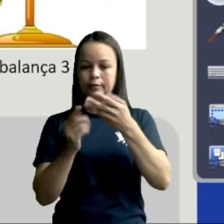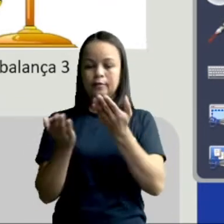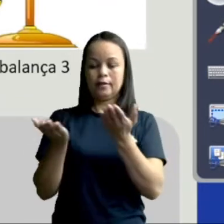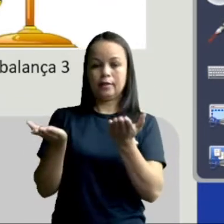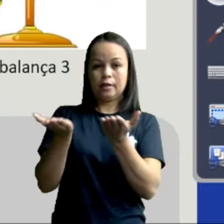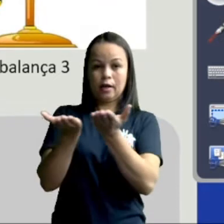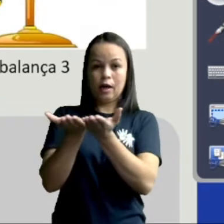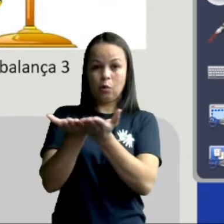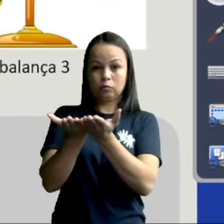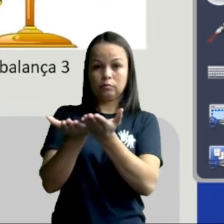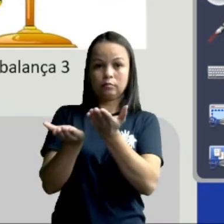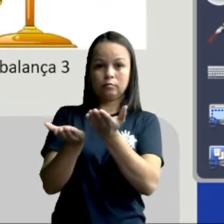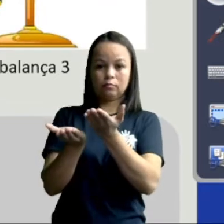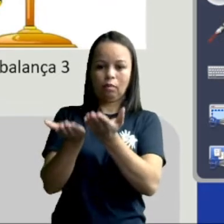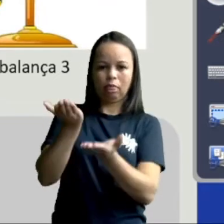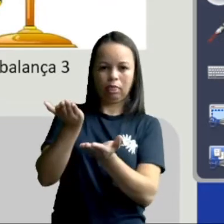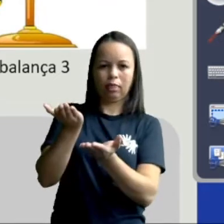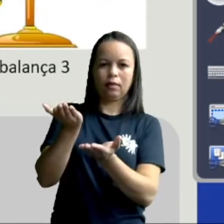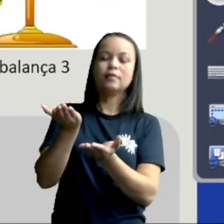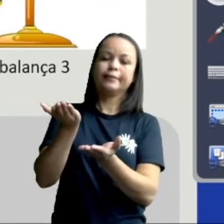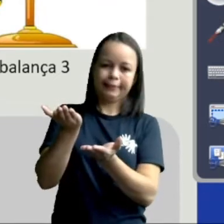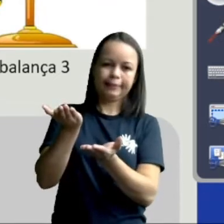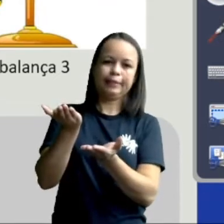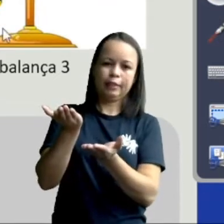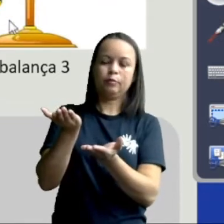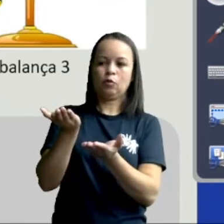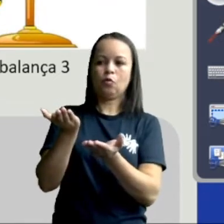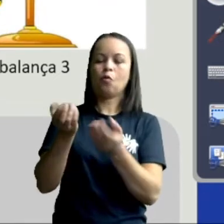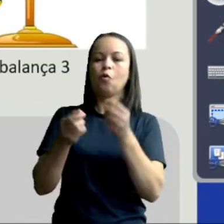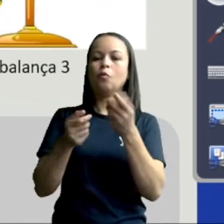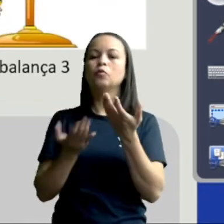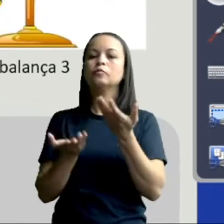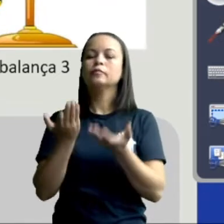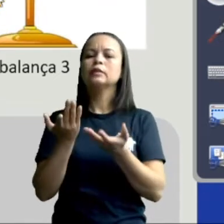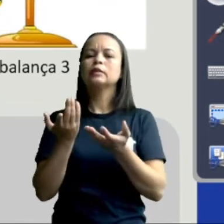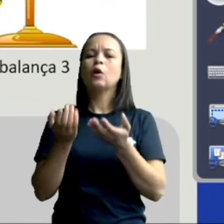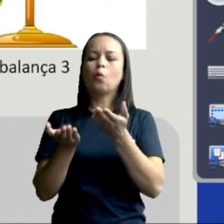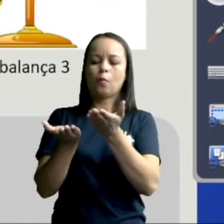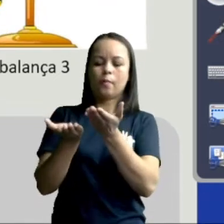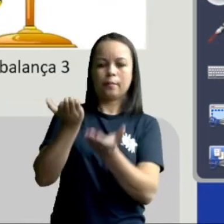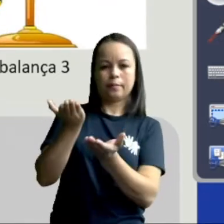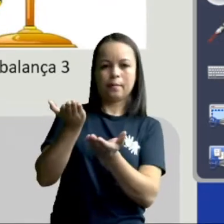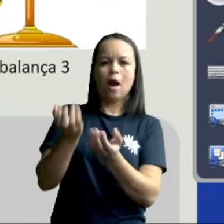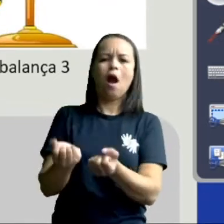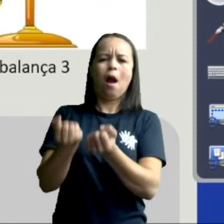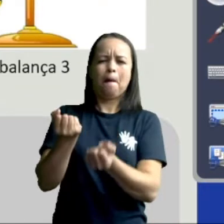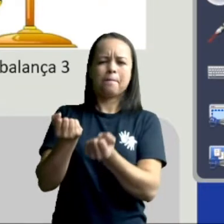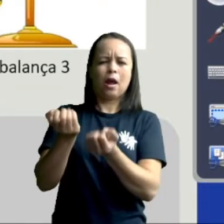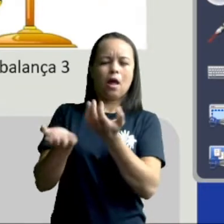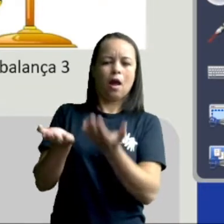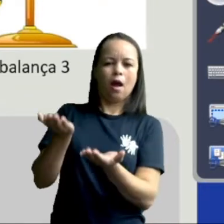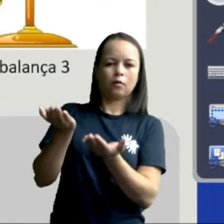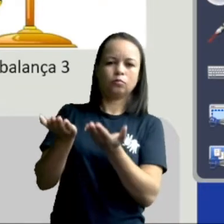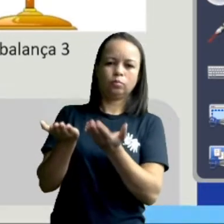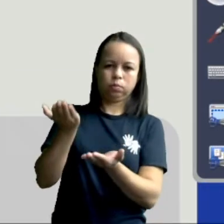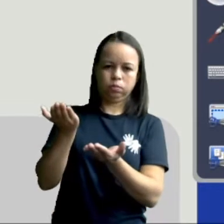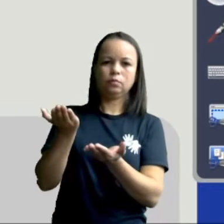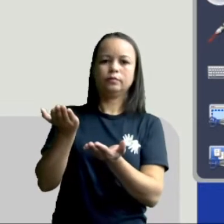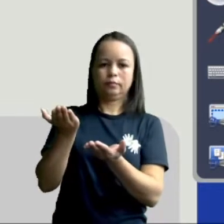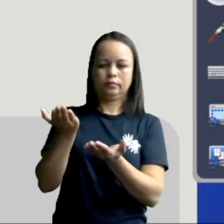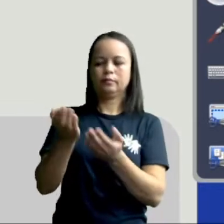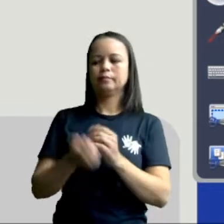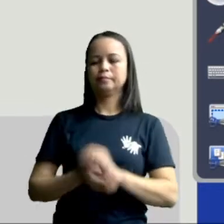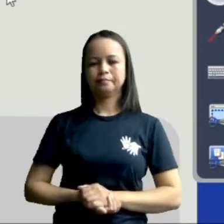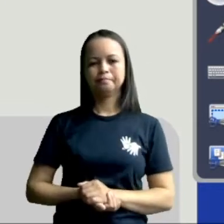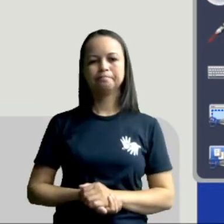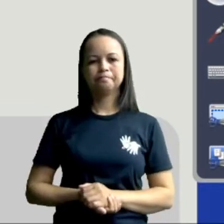um desequilíbrio, né? Como está escrito aqui em cima, ó. O prato de baixo mais pesado do que o